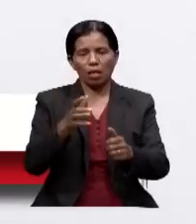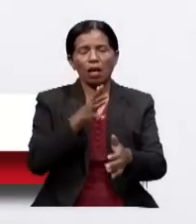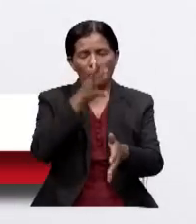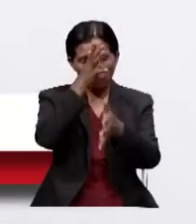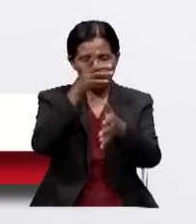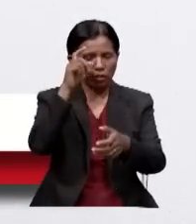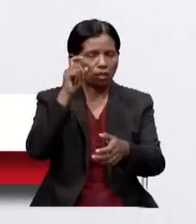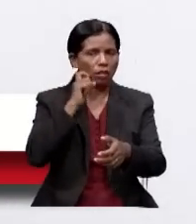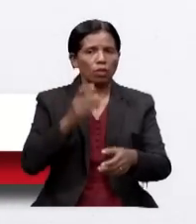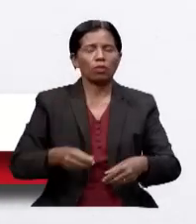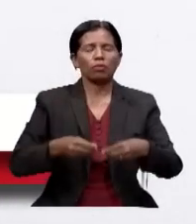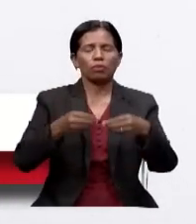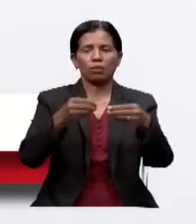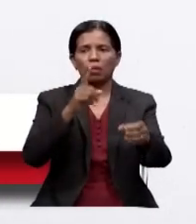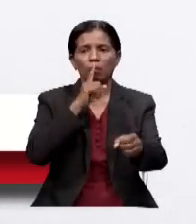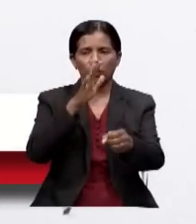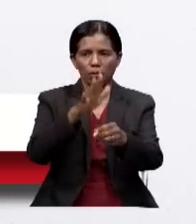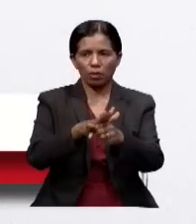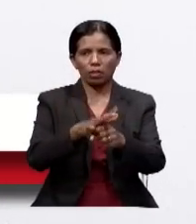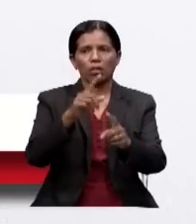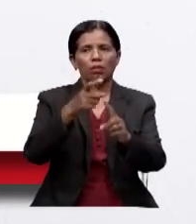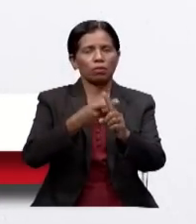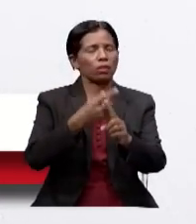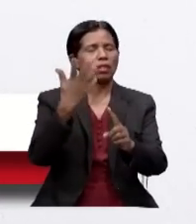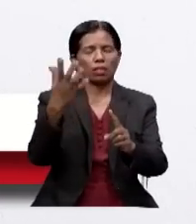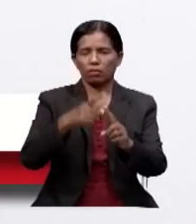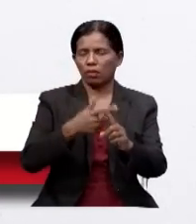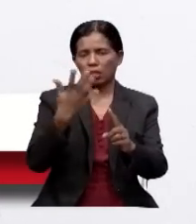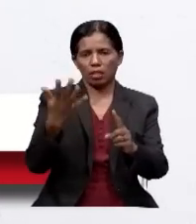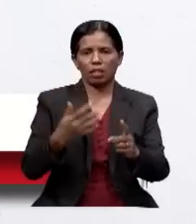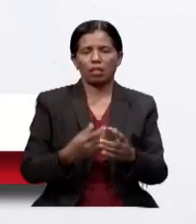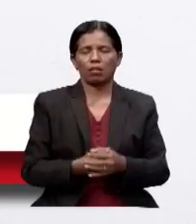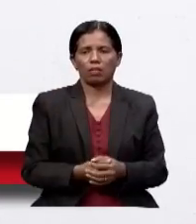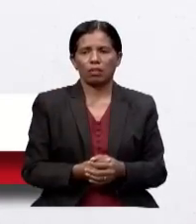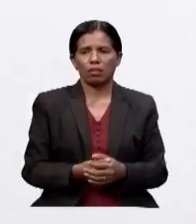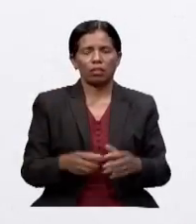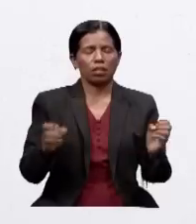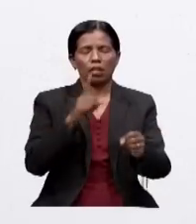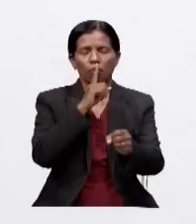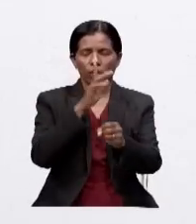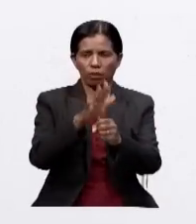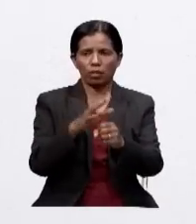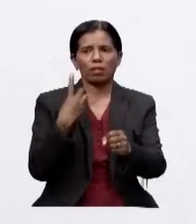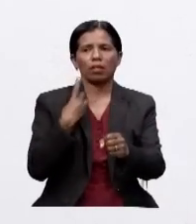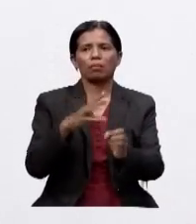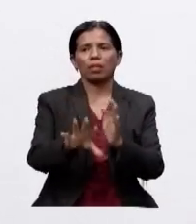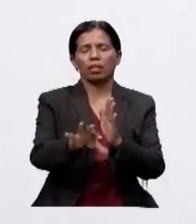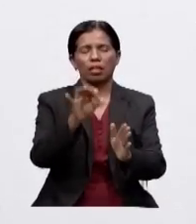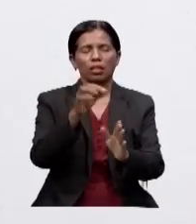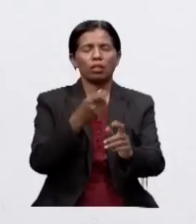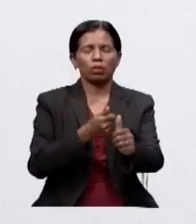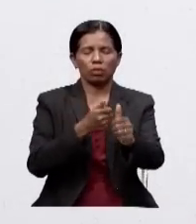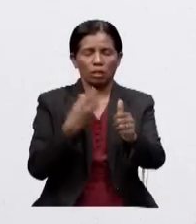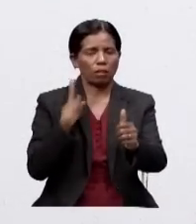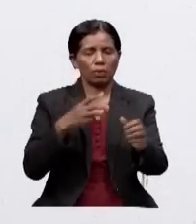ni lori ba ni la promete de ambe ima tela ina ba fulang firhi la fulang iria ni la promete entau ami hili tu rabona mai ami mai